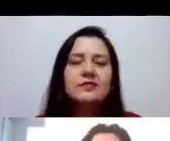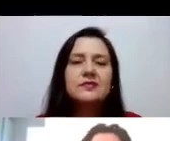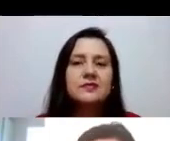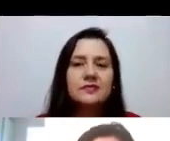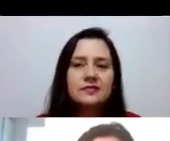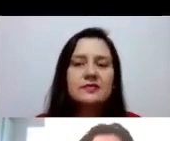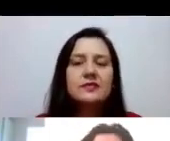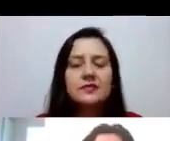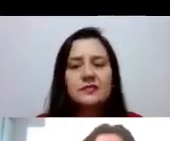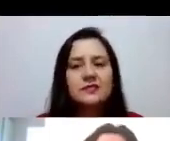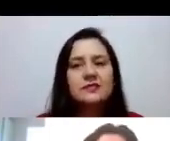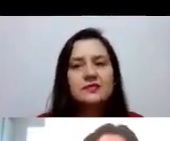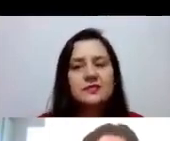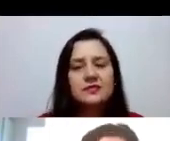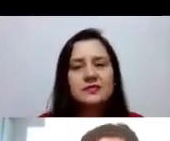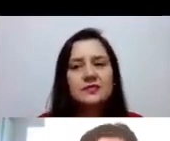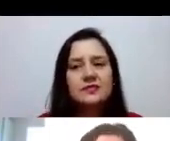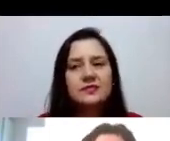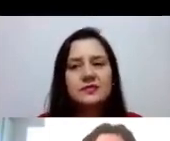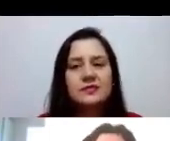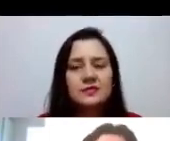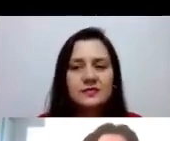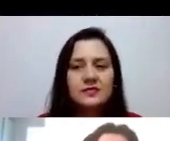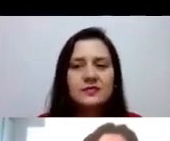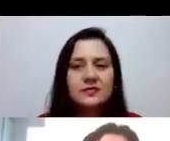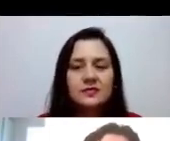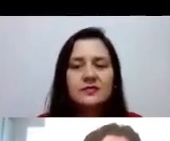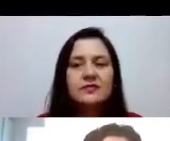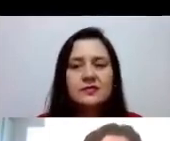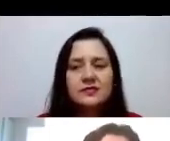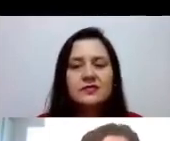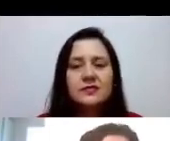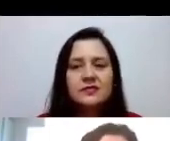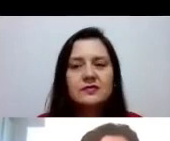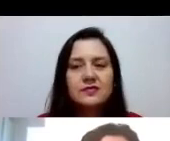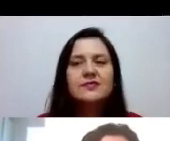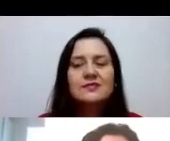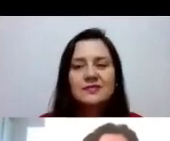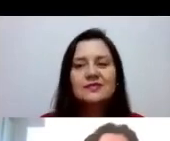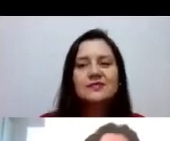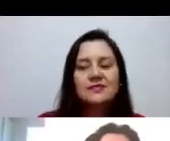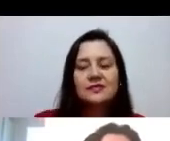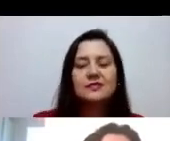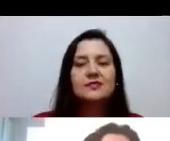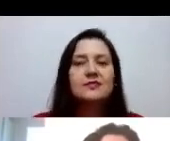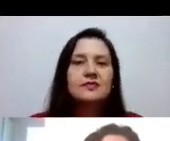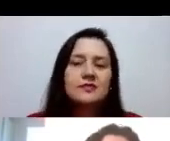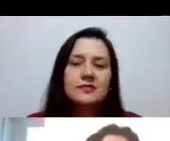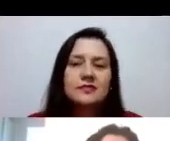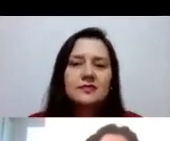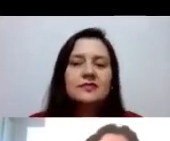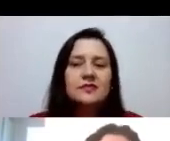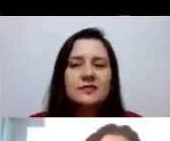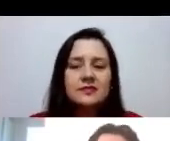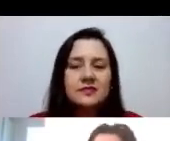da sua ação. Então, que você haja movido em prol das pessoas, tá? Então, assim, nunca esqueça